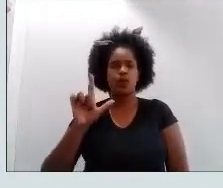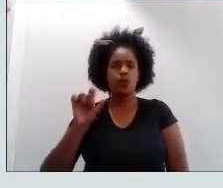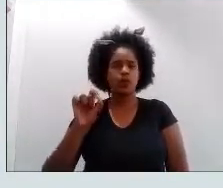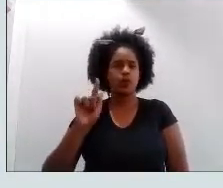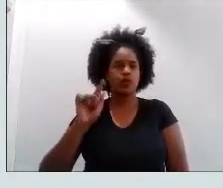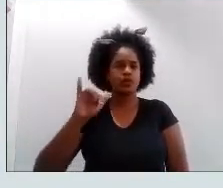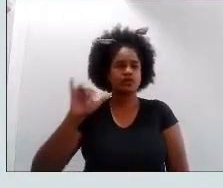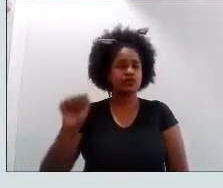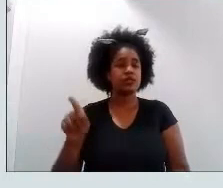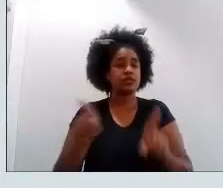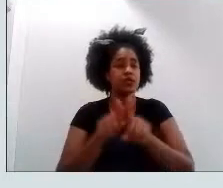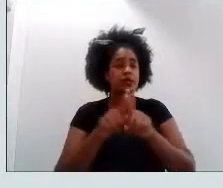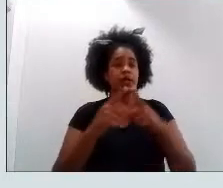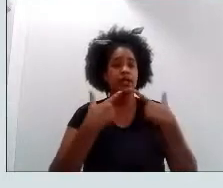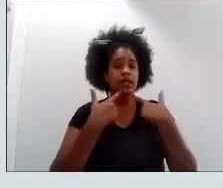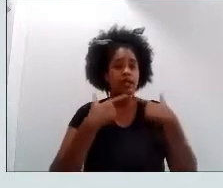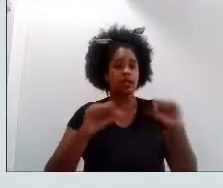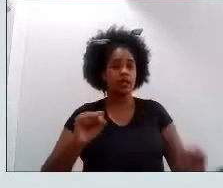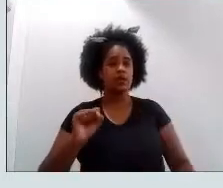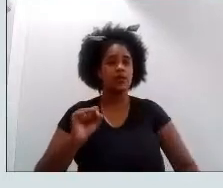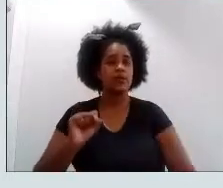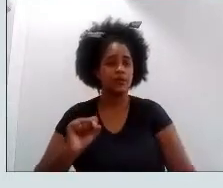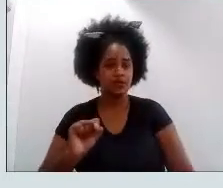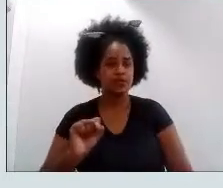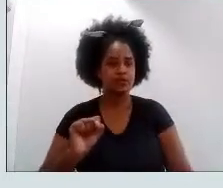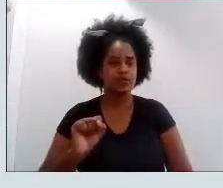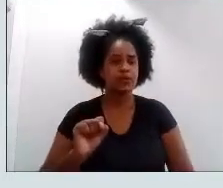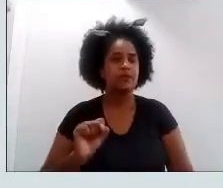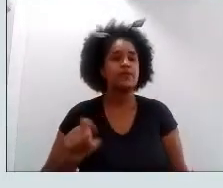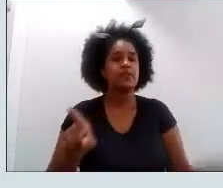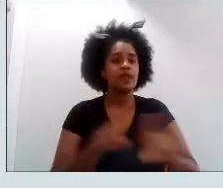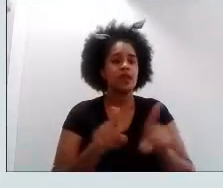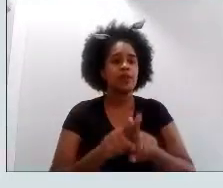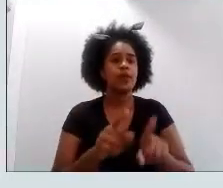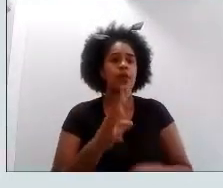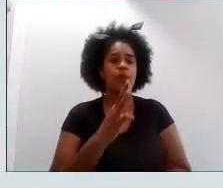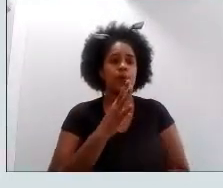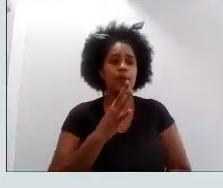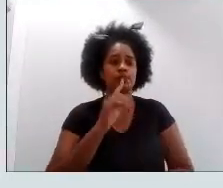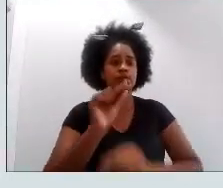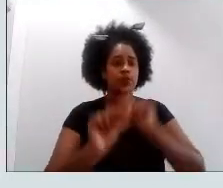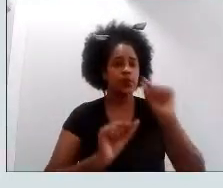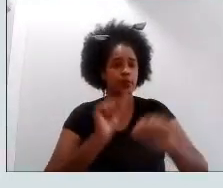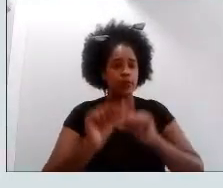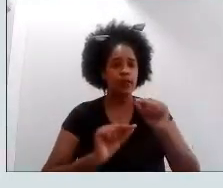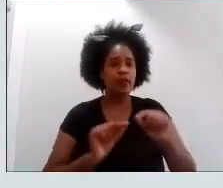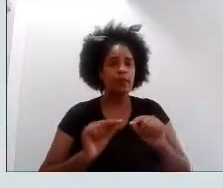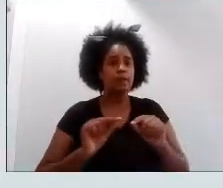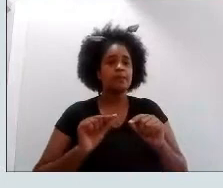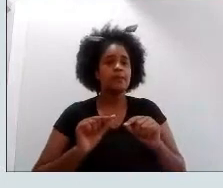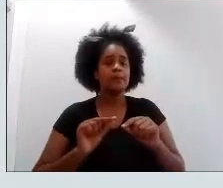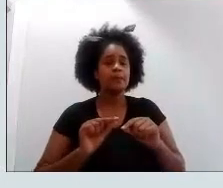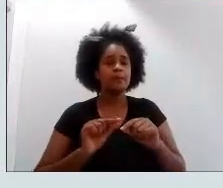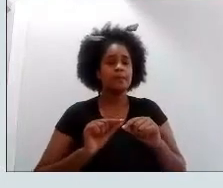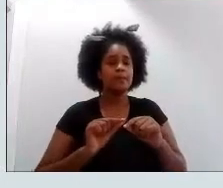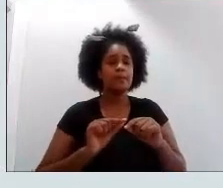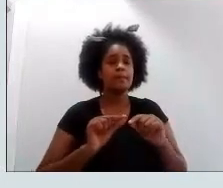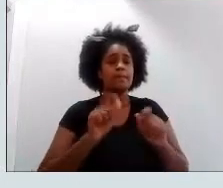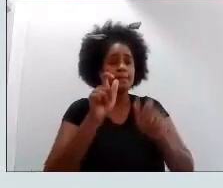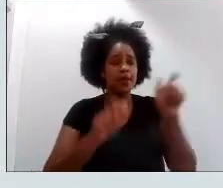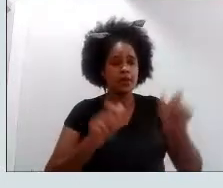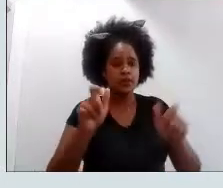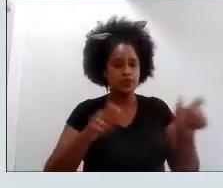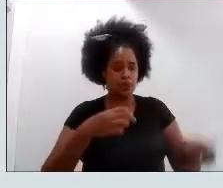as descrições legadas pelos colonizadores e missionários dos séculos XVI e